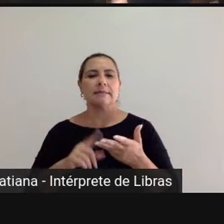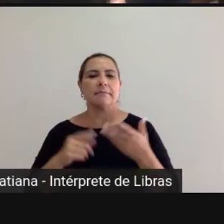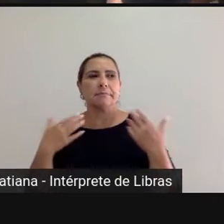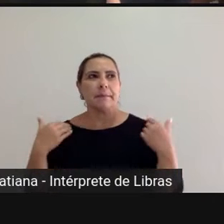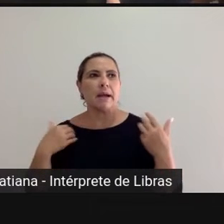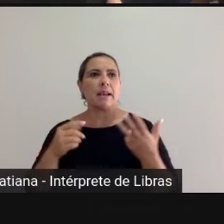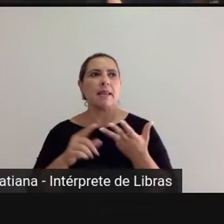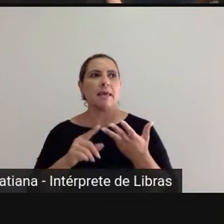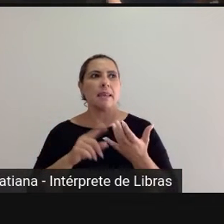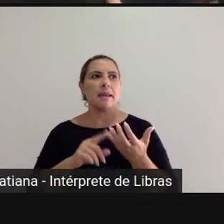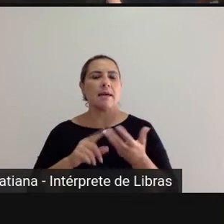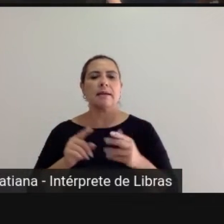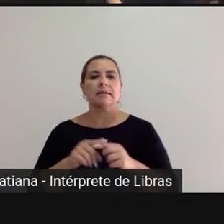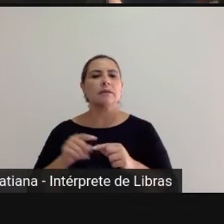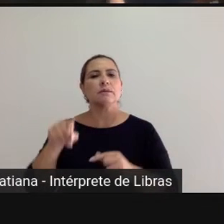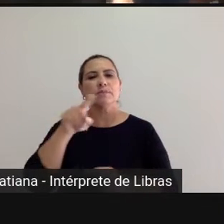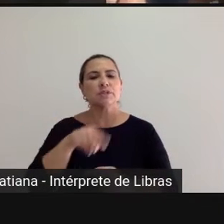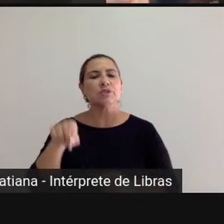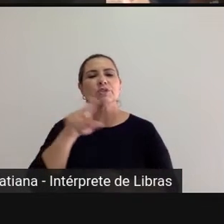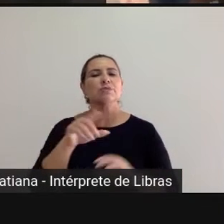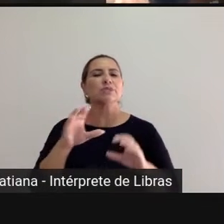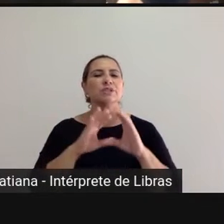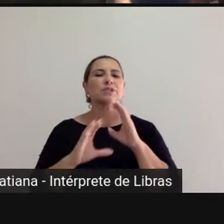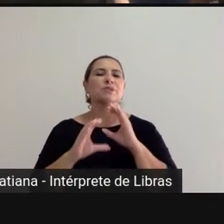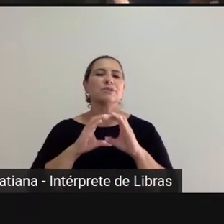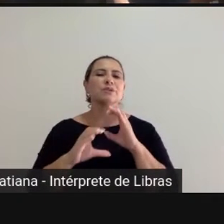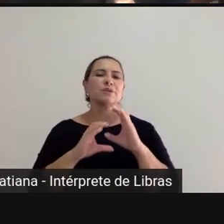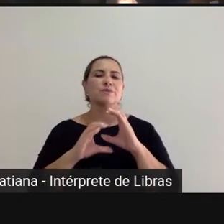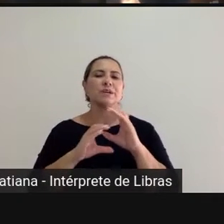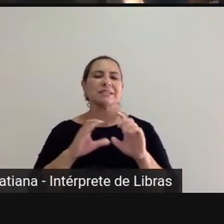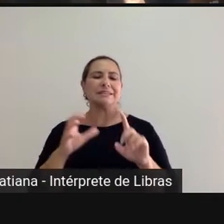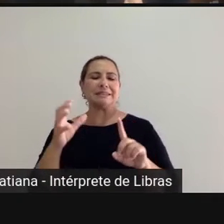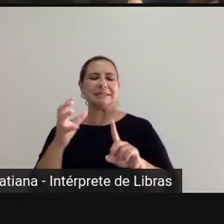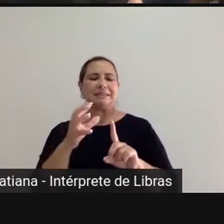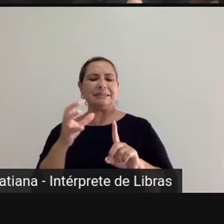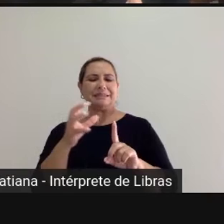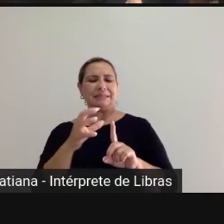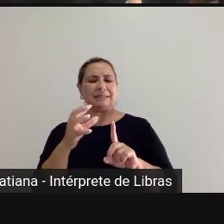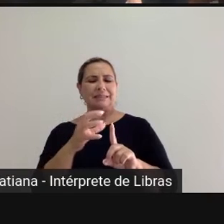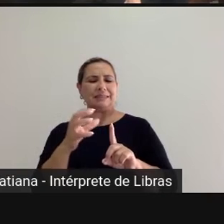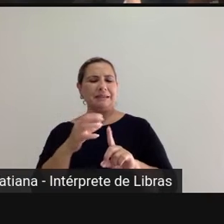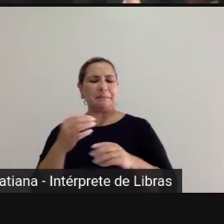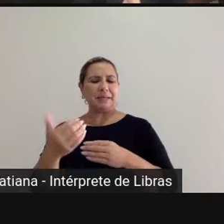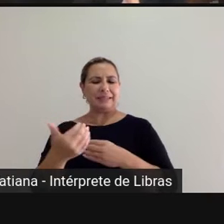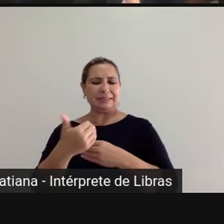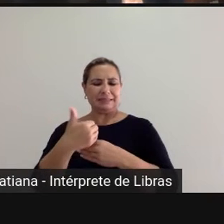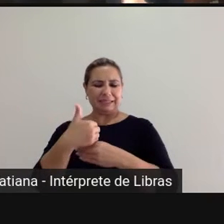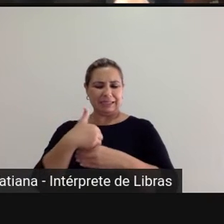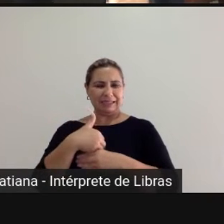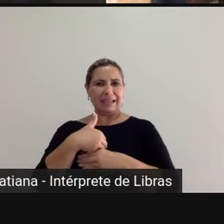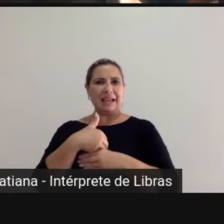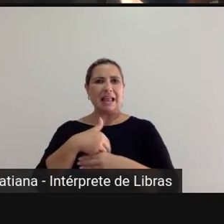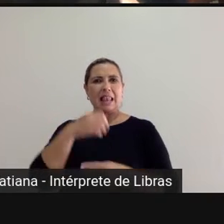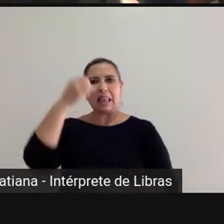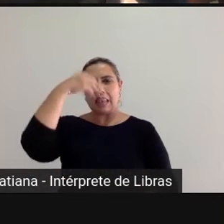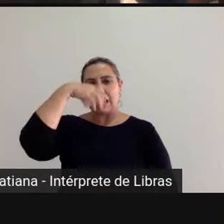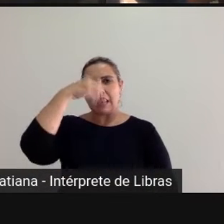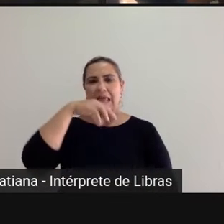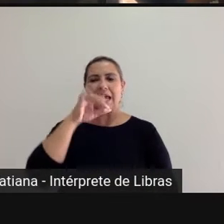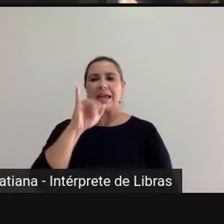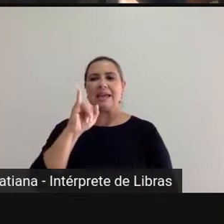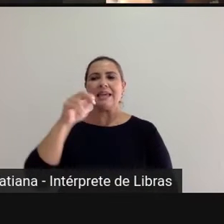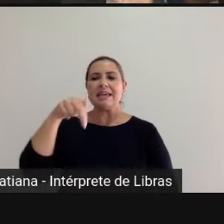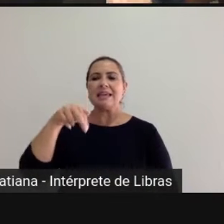consideramos que somos da comunicação, que é invasivo, que é uma invasão de privacidade. Por quê? Porque na